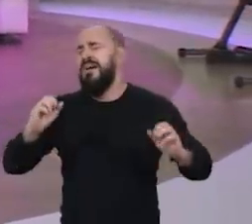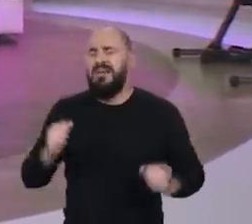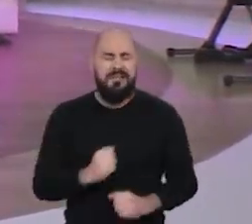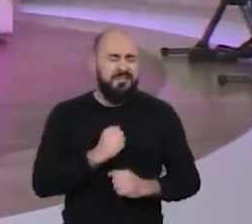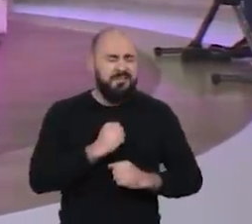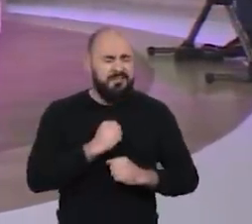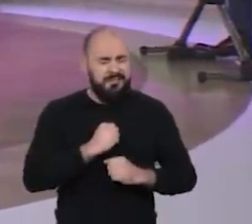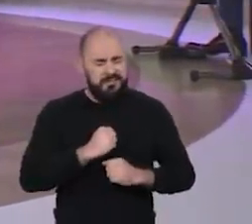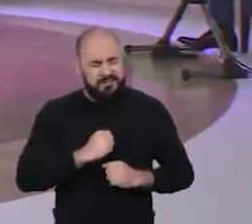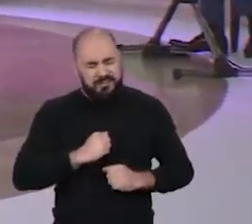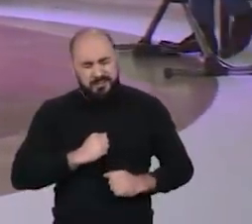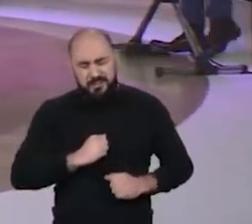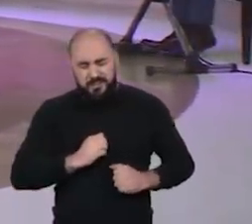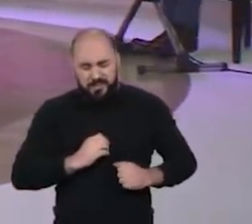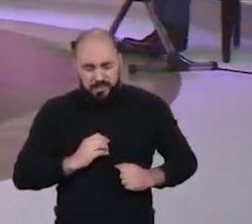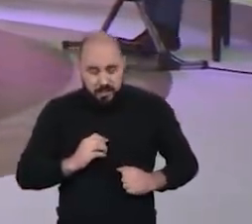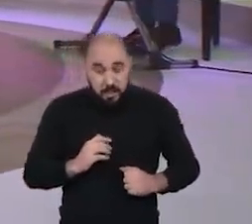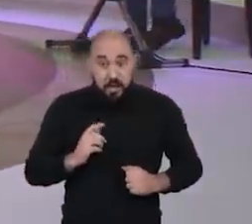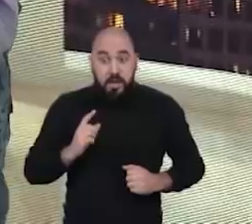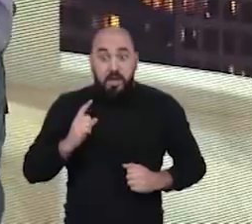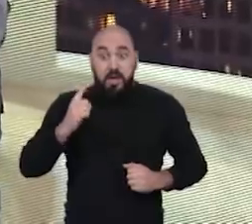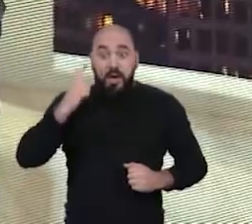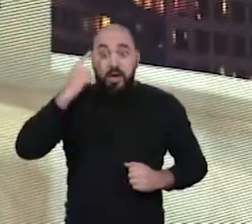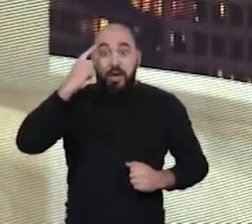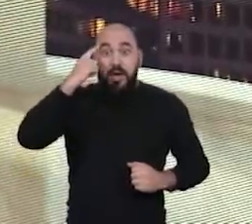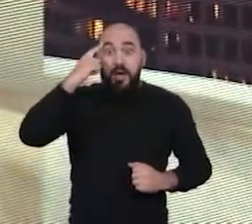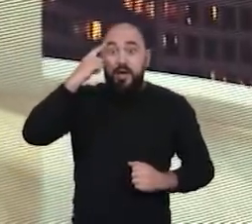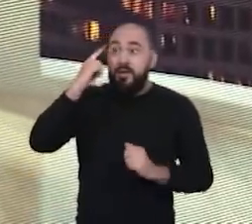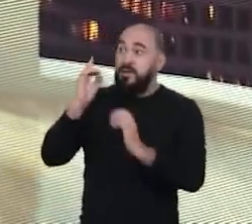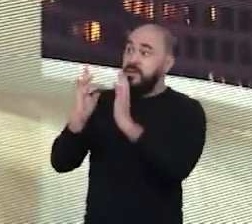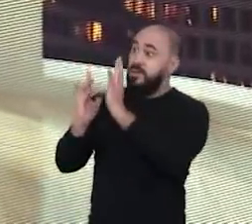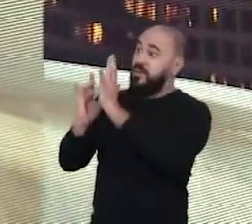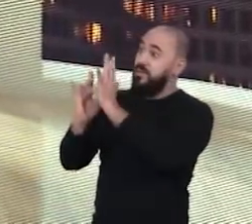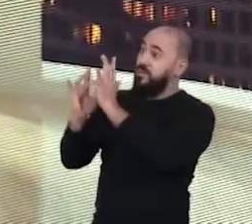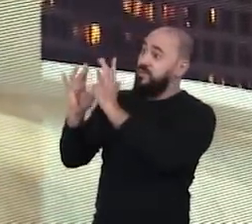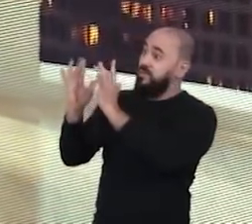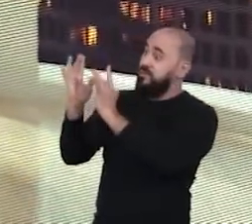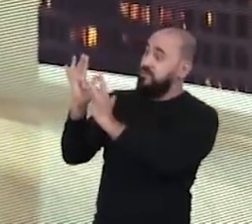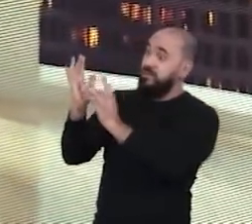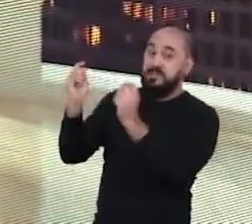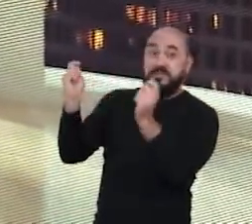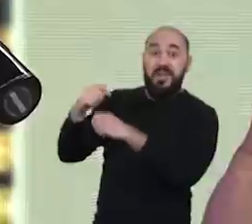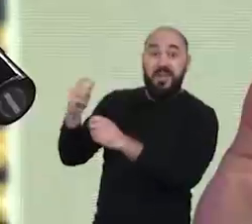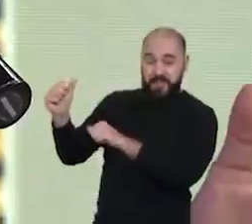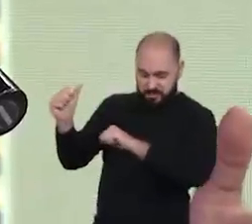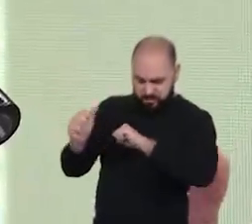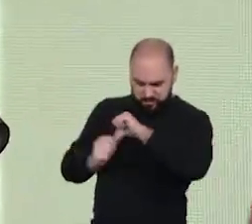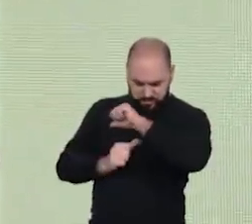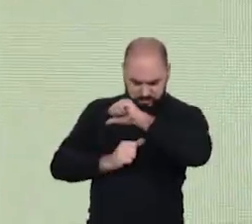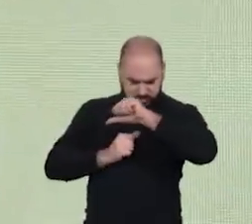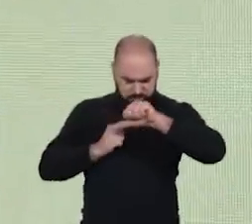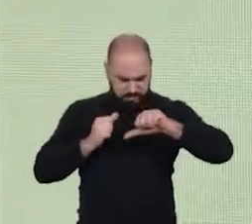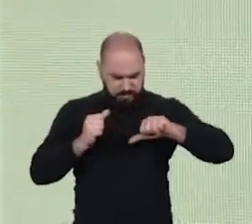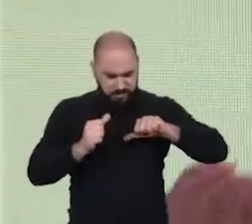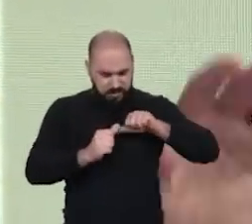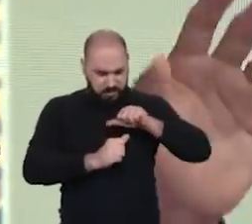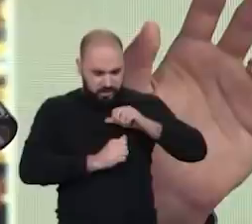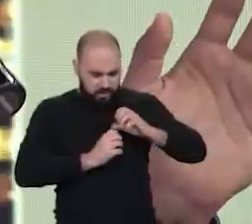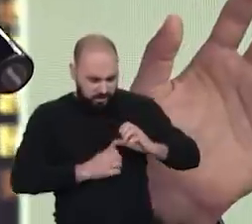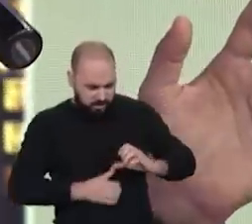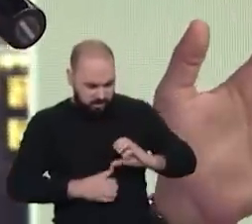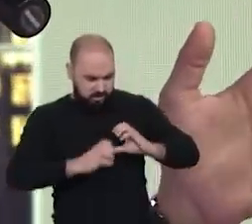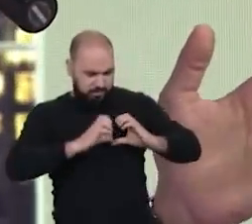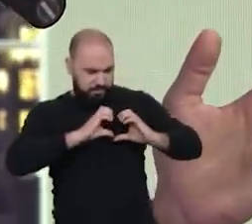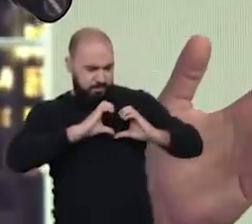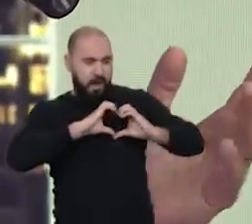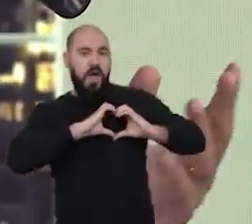direção. Ele pode restaurar seu coração,